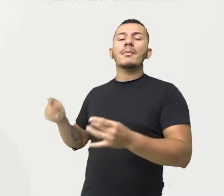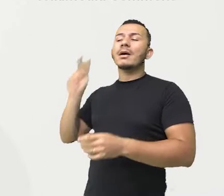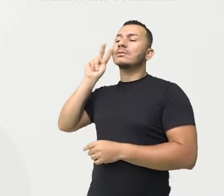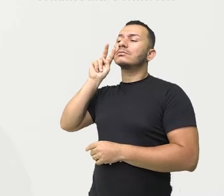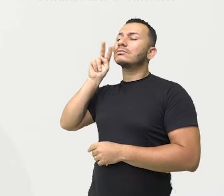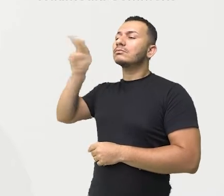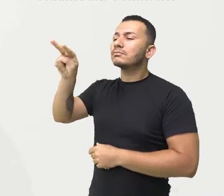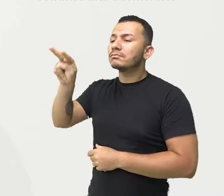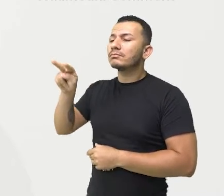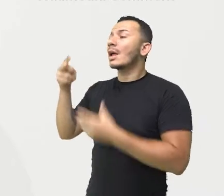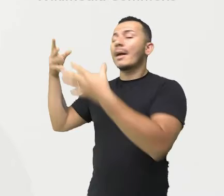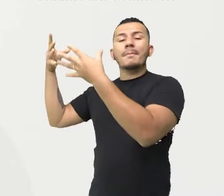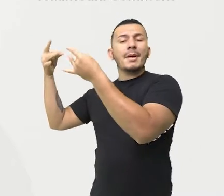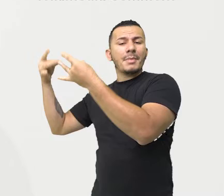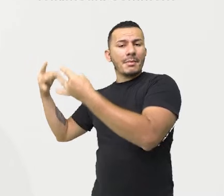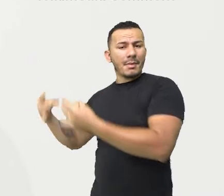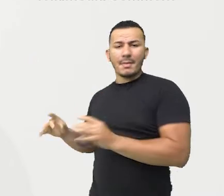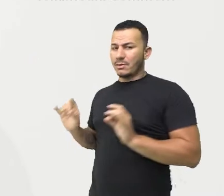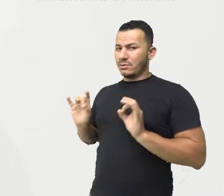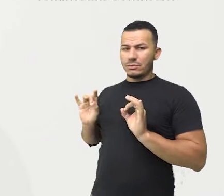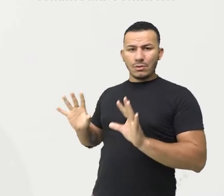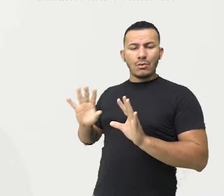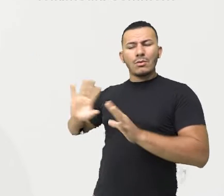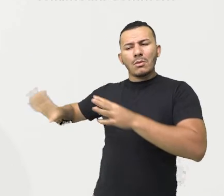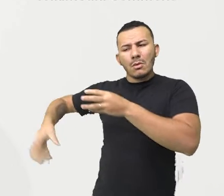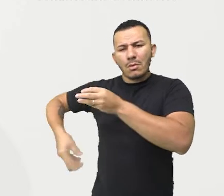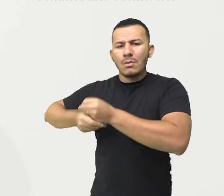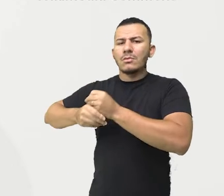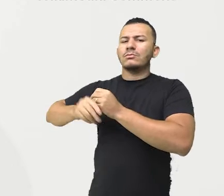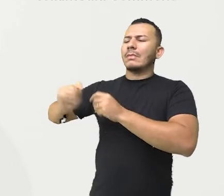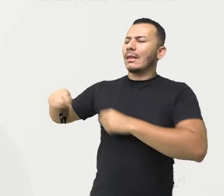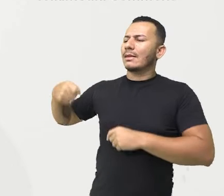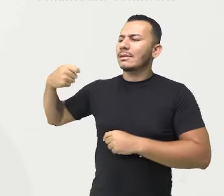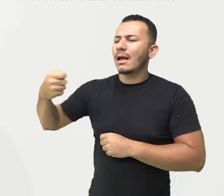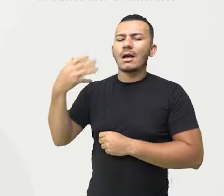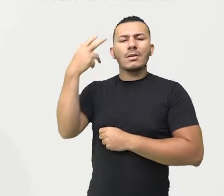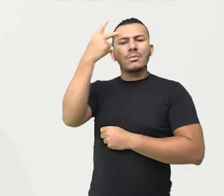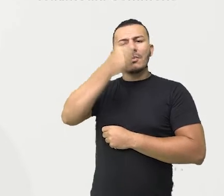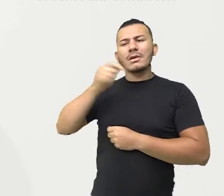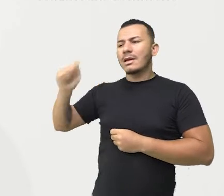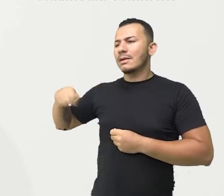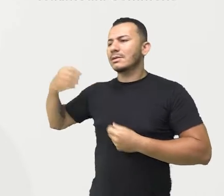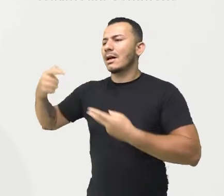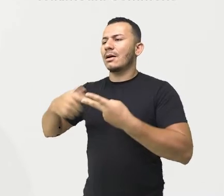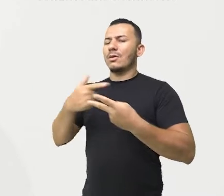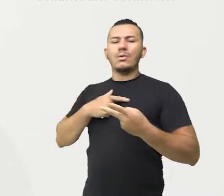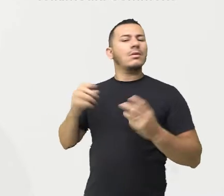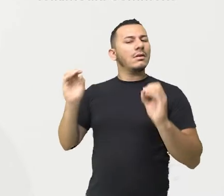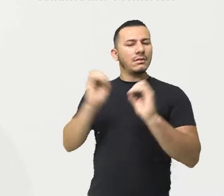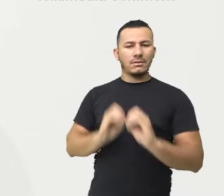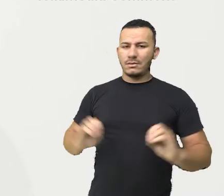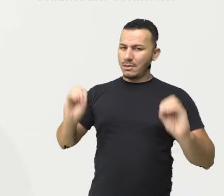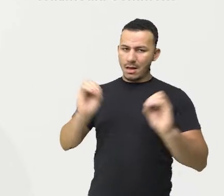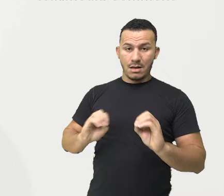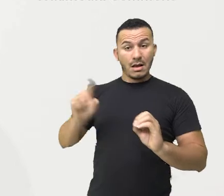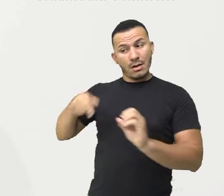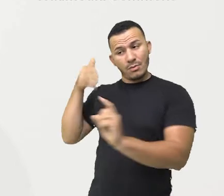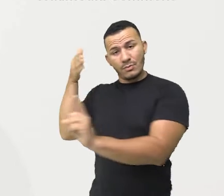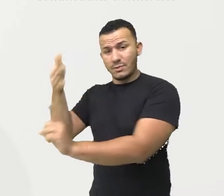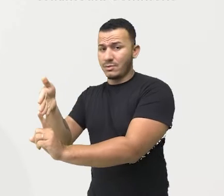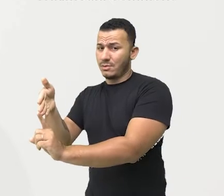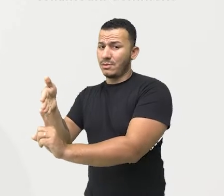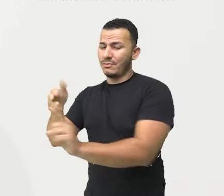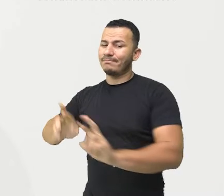ele vê. Então, ele não vai atribuir nenhum juízo de valor. Ele vai falar ou